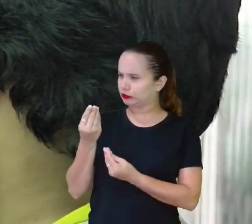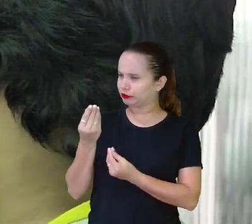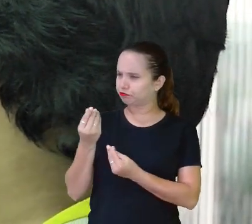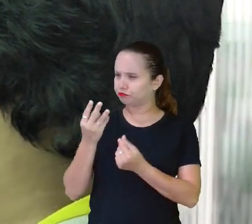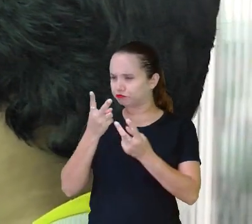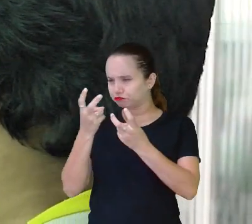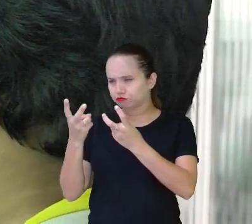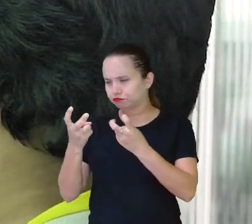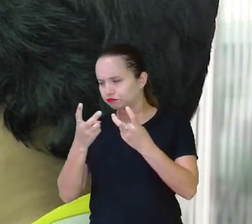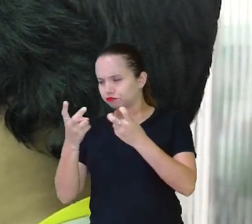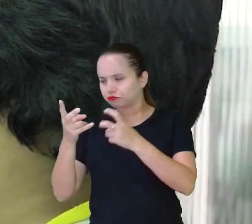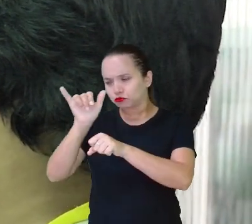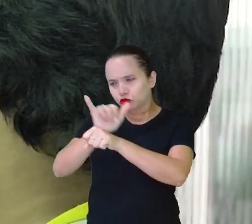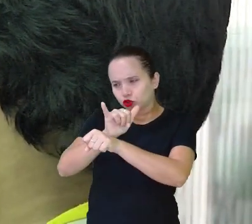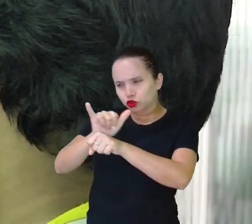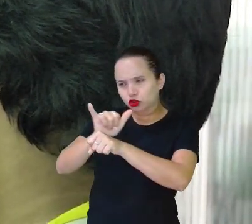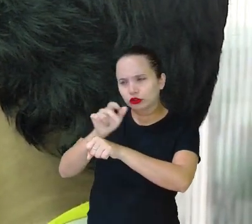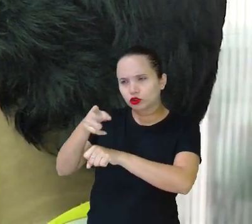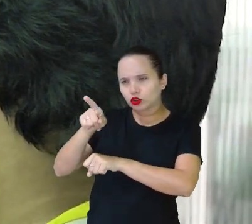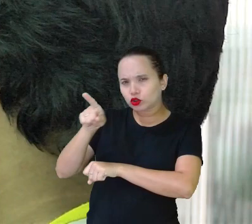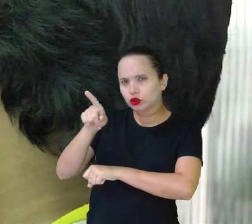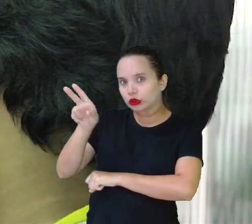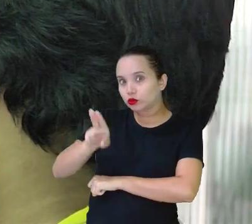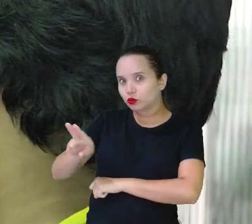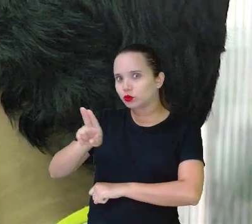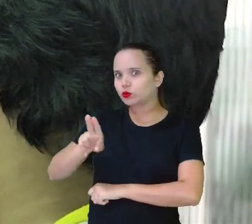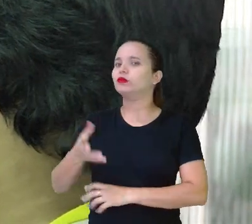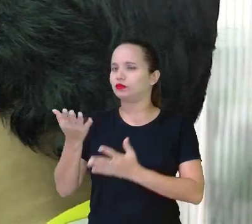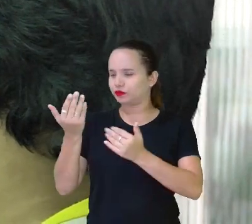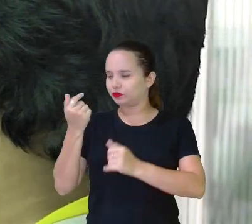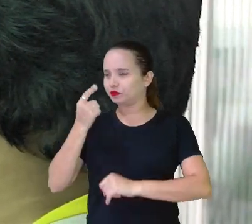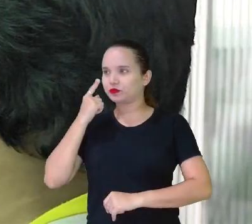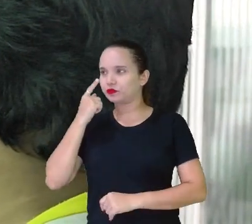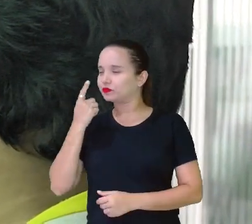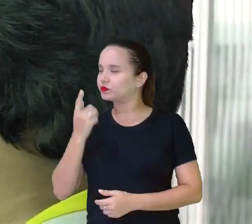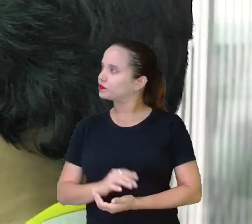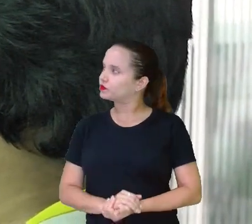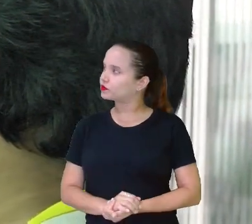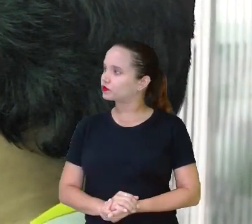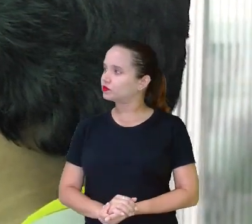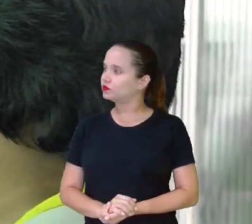observando a estratégia que ele utilizou, né? Vamos lá.